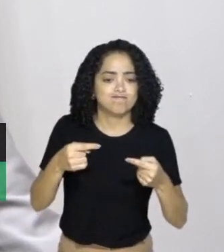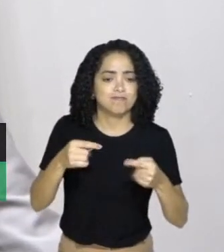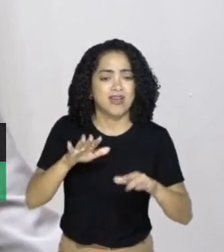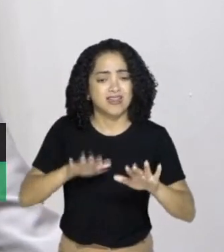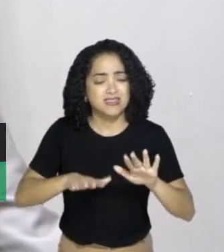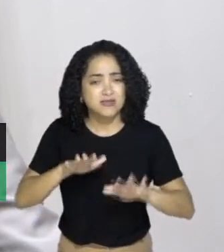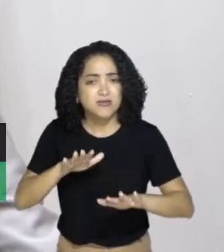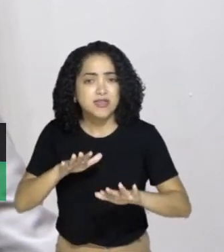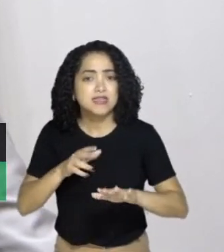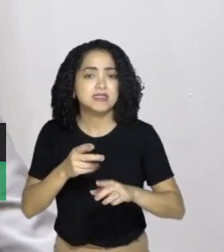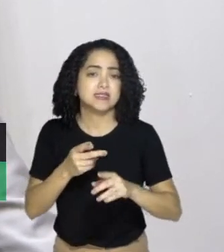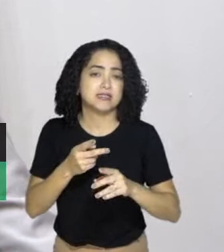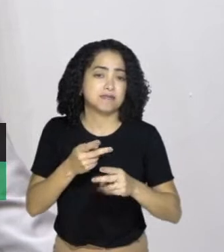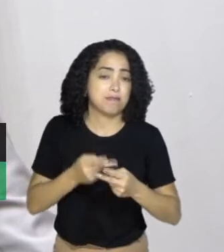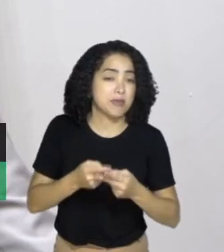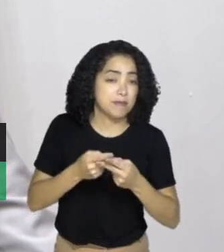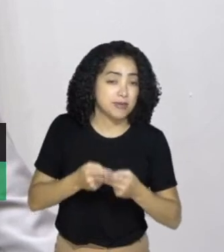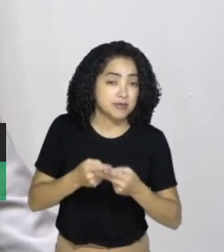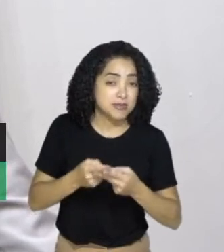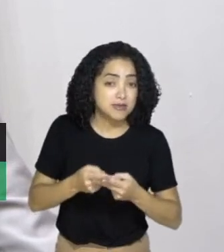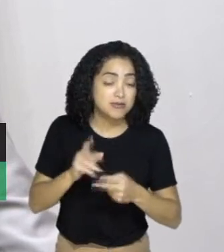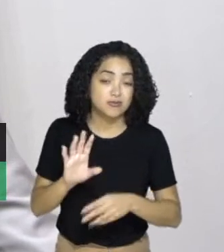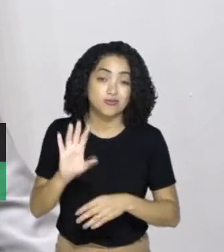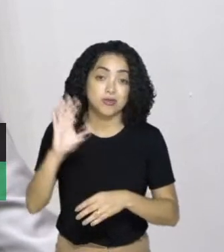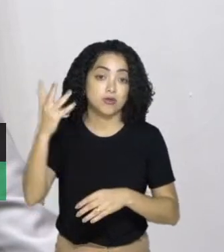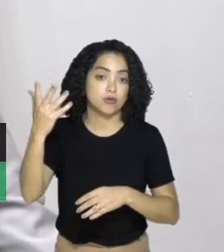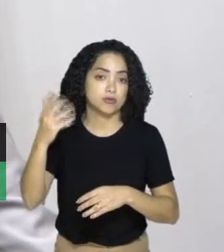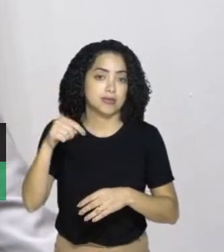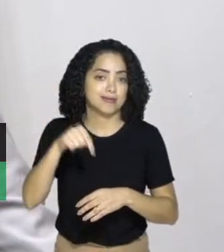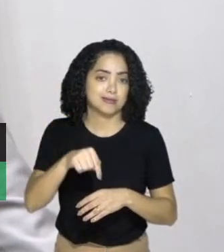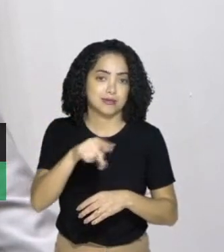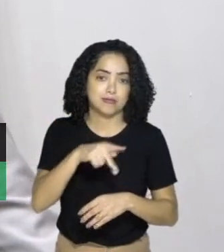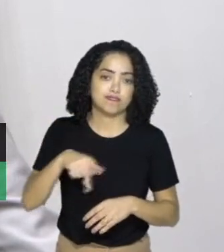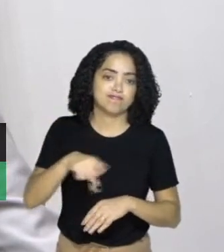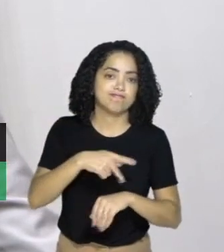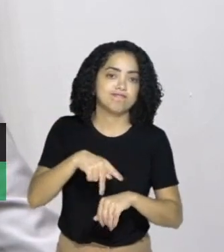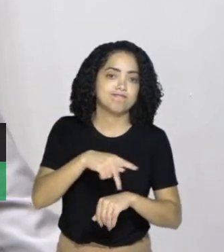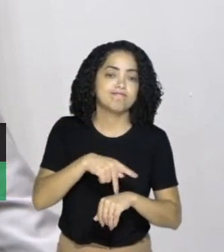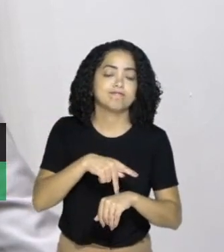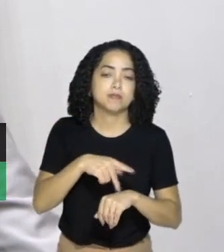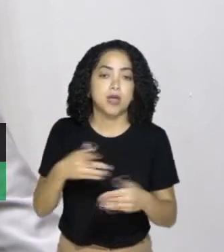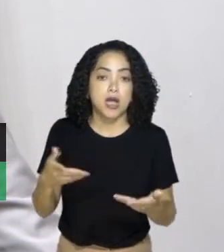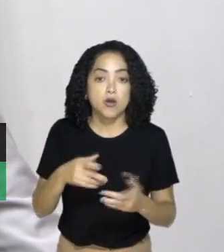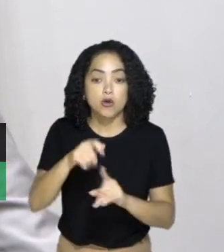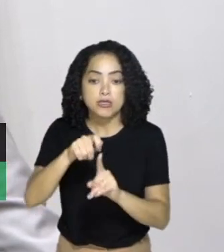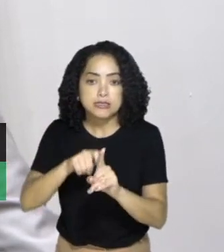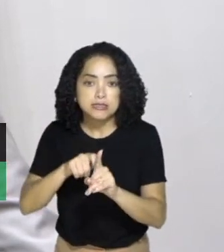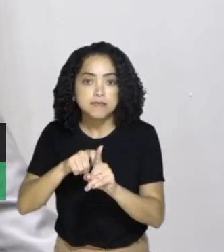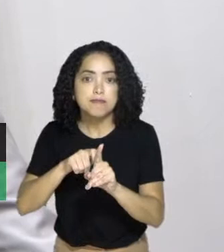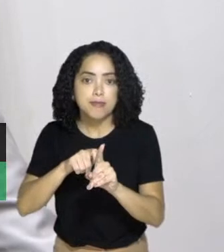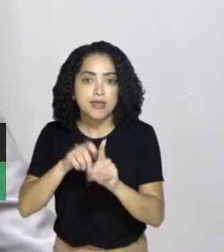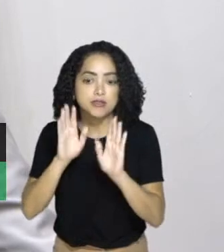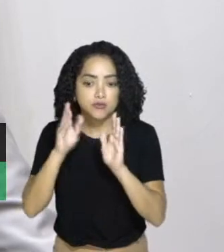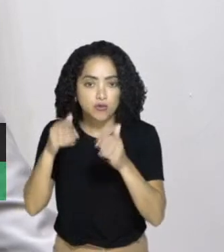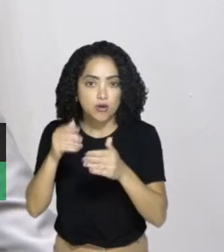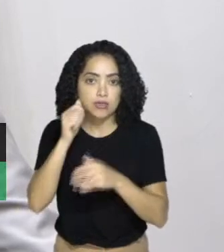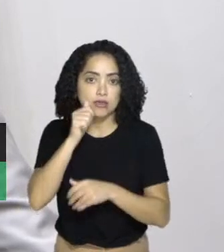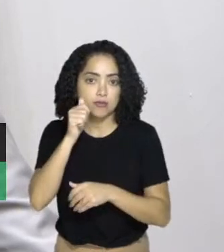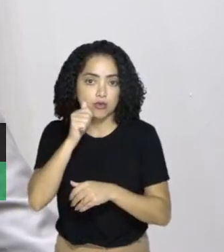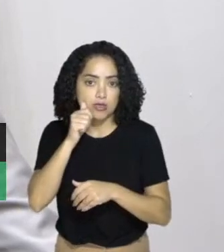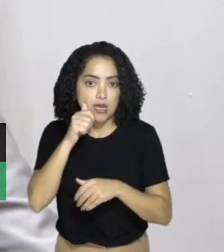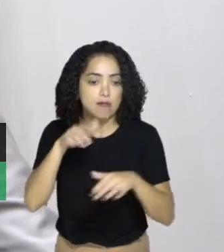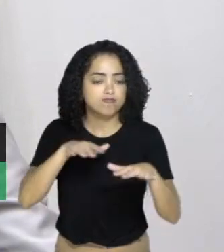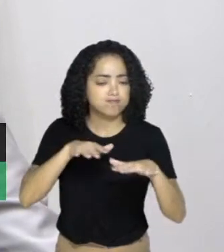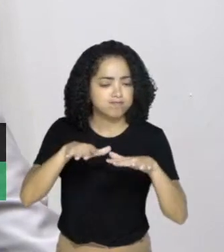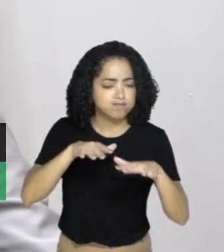aquilo que acontece no nosso país. Nós estamos no mês da mulher e a gente teve uma movimentação muito grande nas